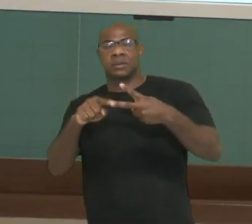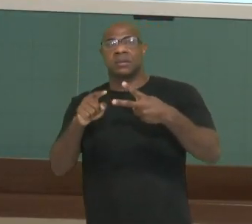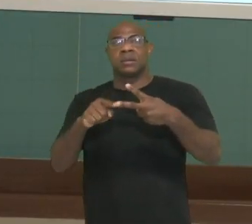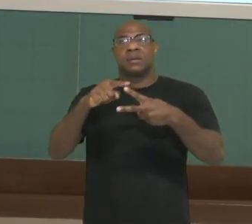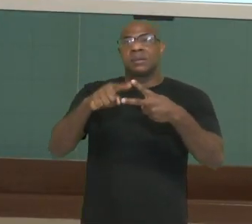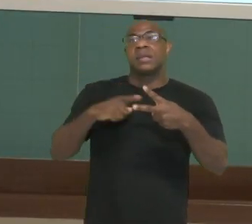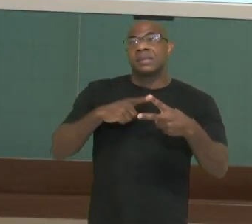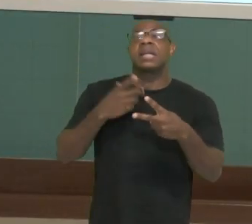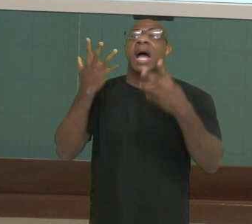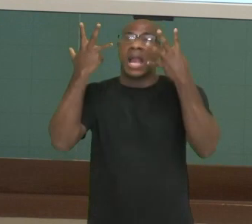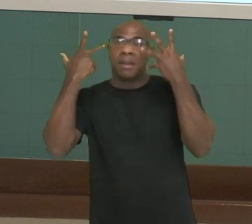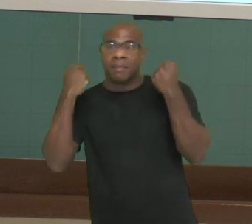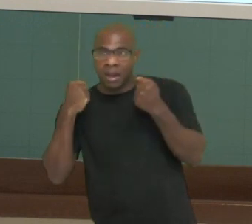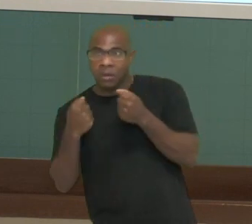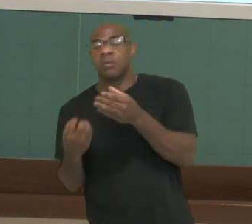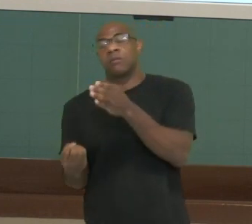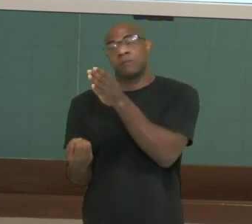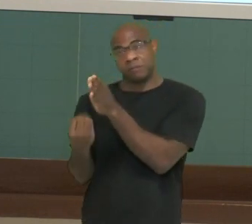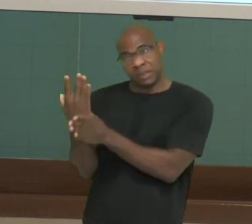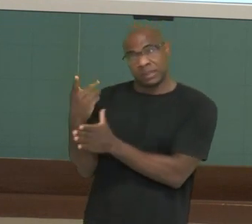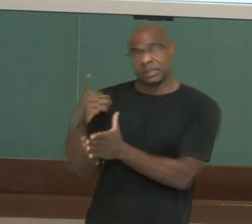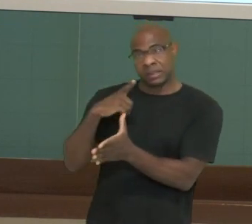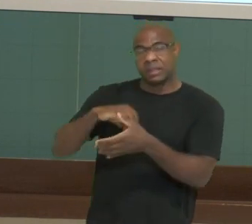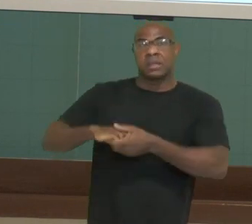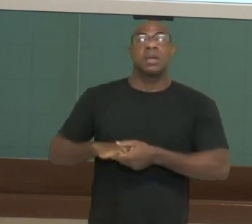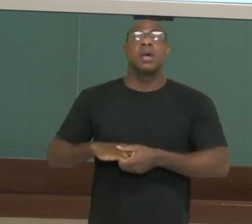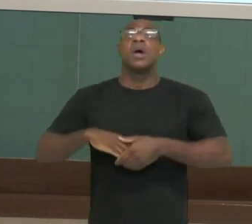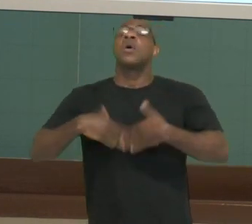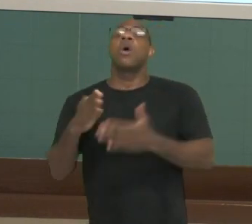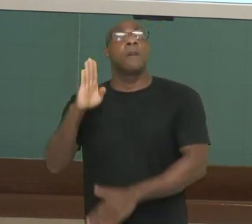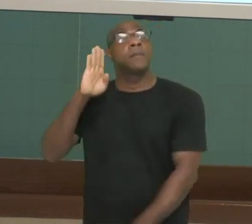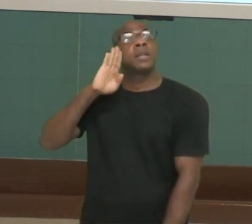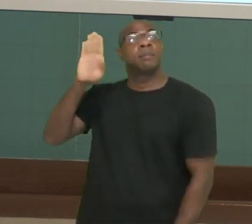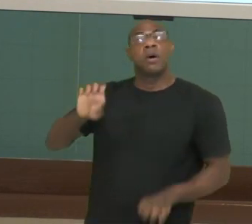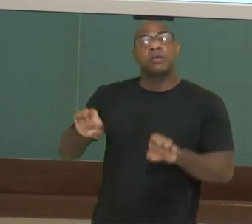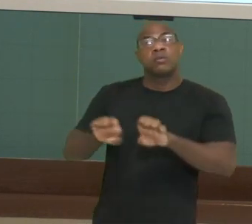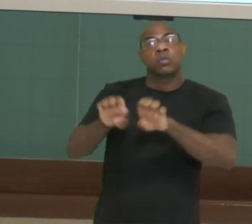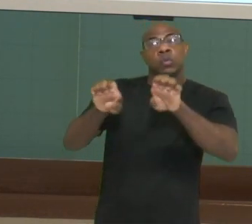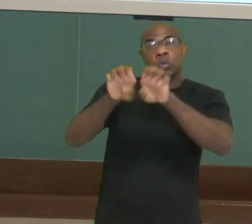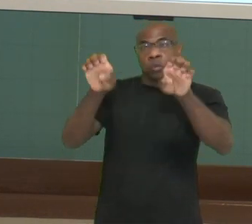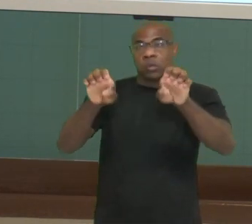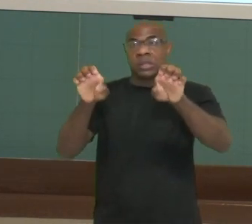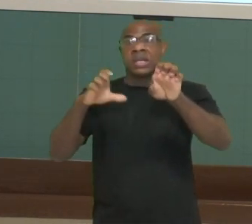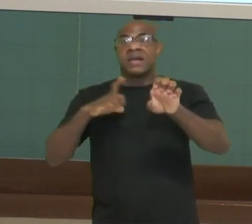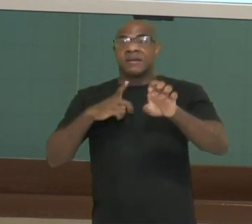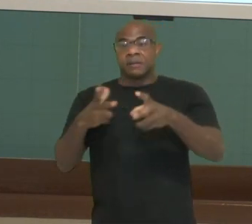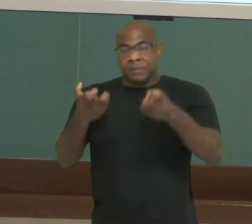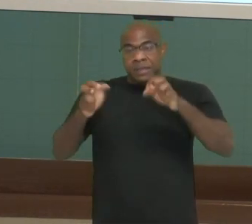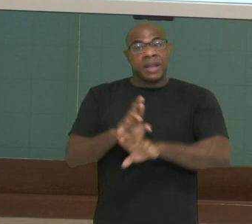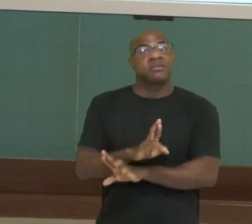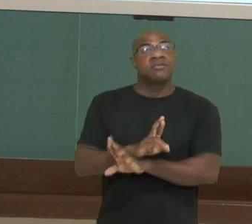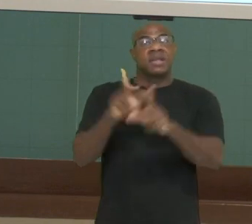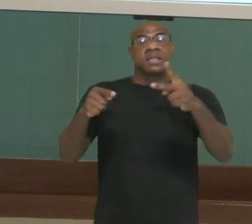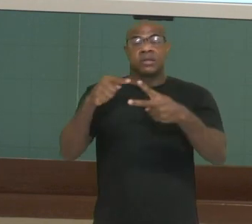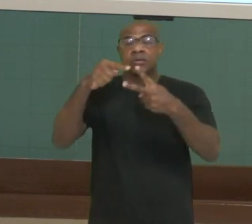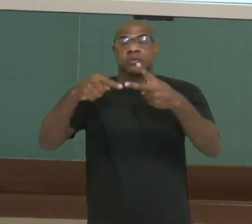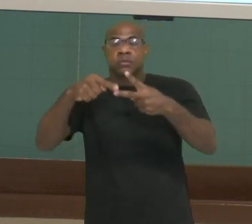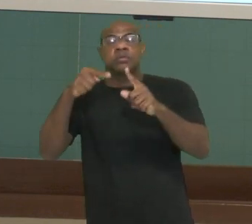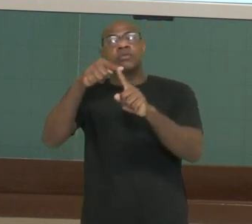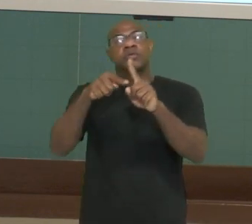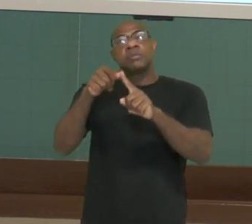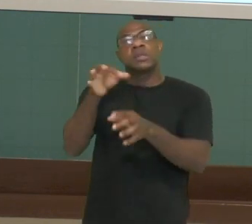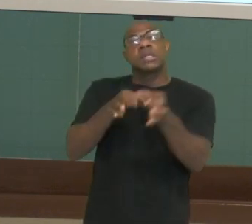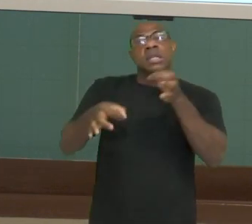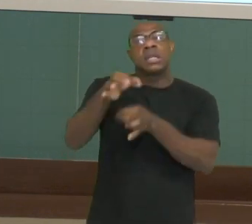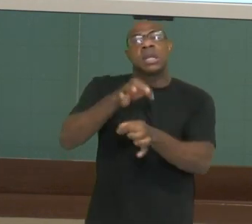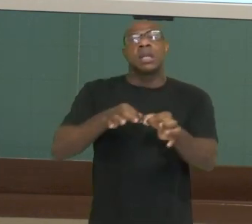animal e vegetal. Qual é a principal estrutura que diferencia esses dois tipos de